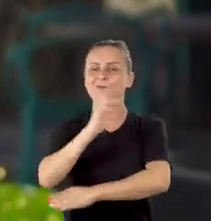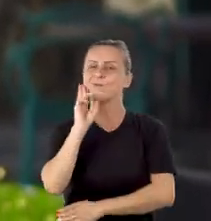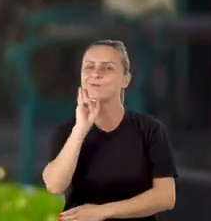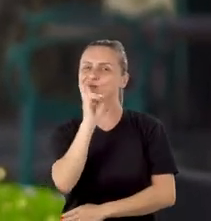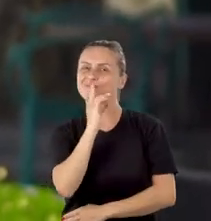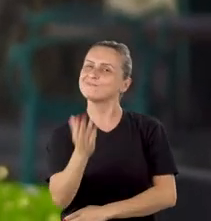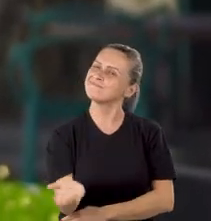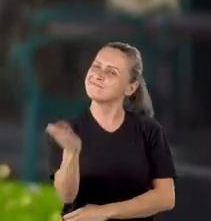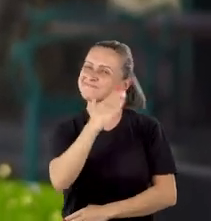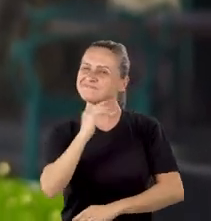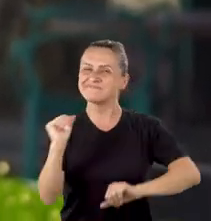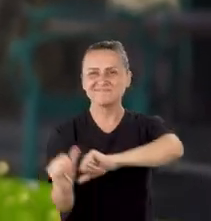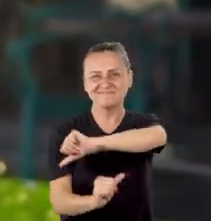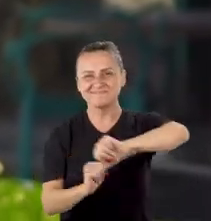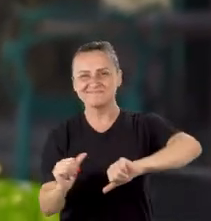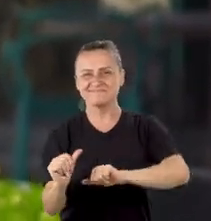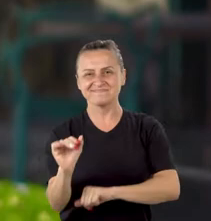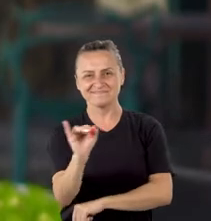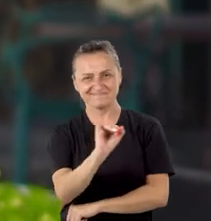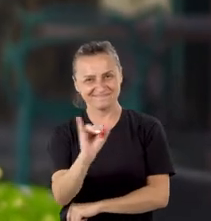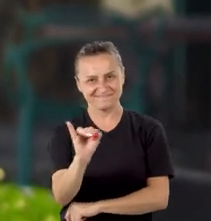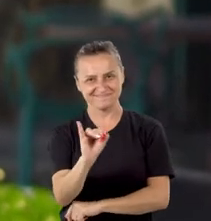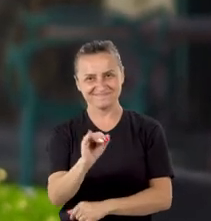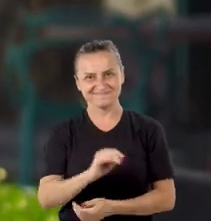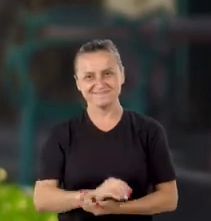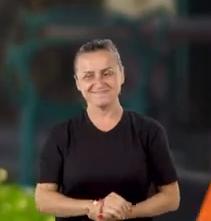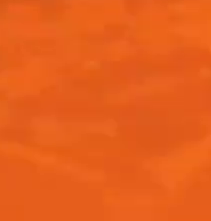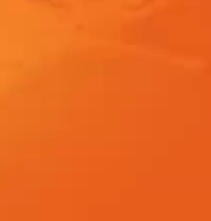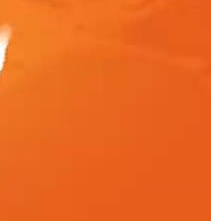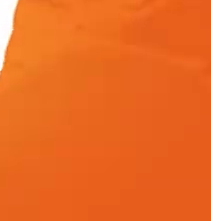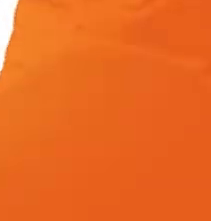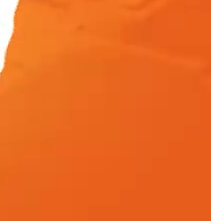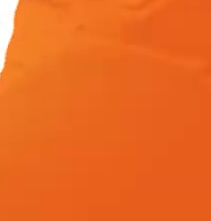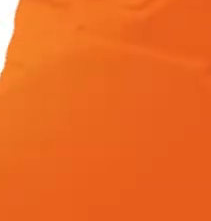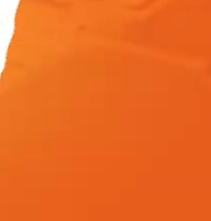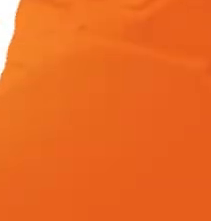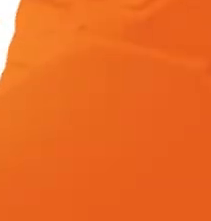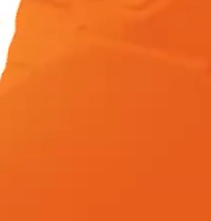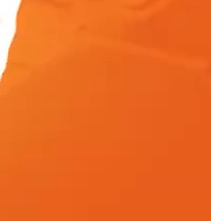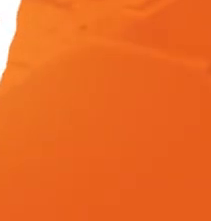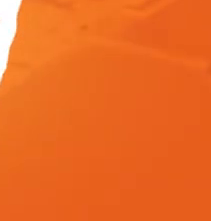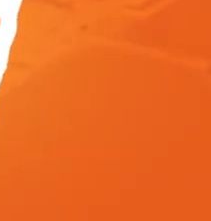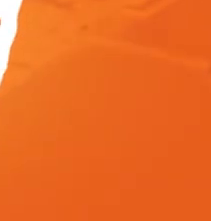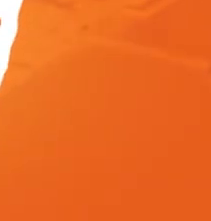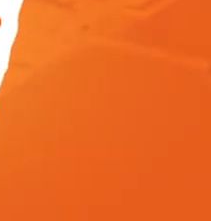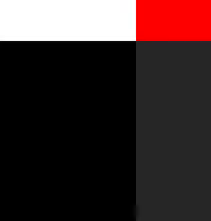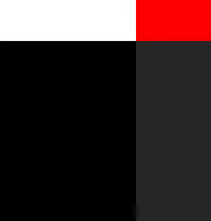gastronômica. Venha conosco, vamos dar um novo rumo para Itajaí.